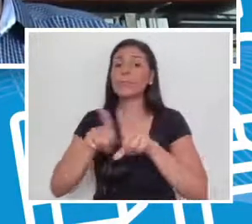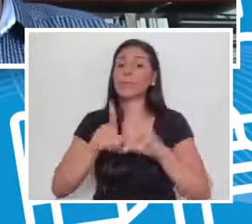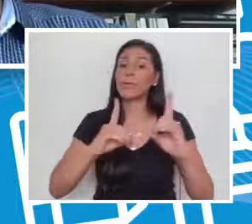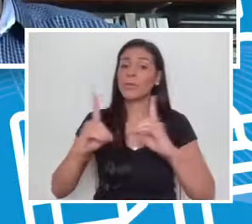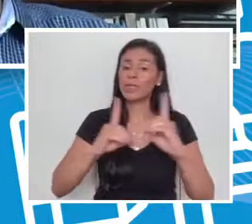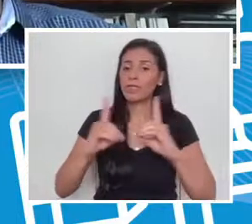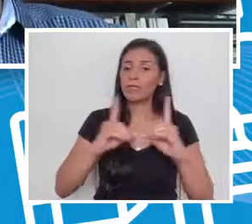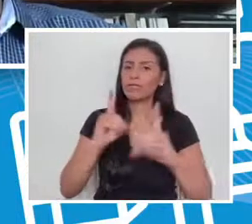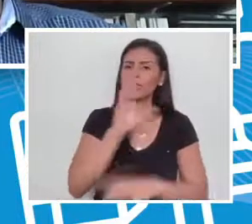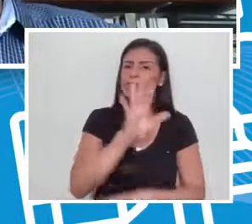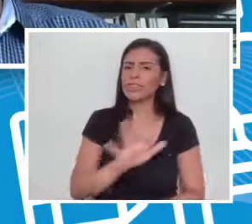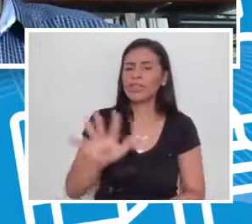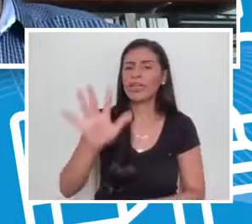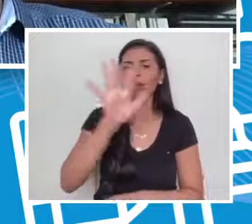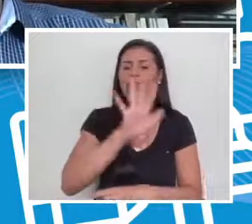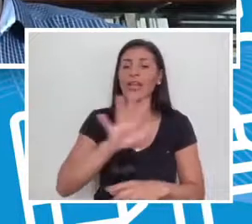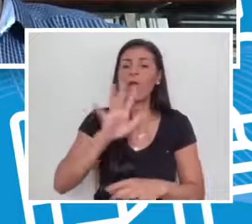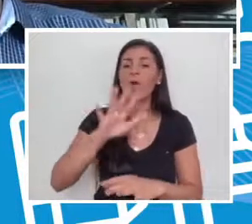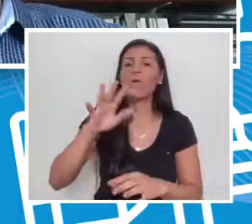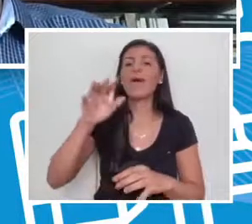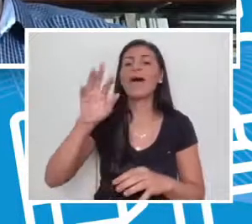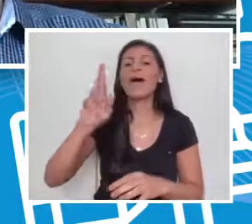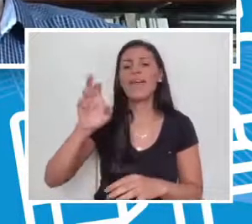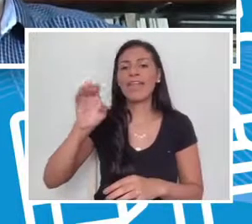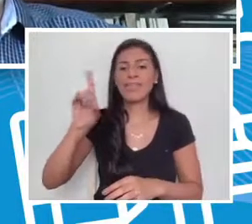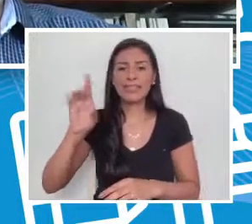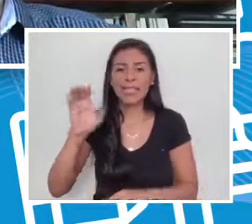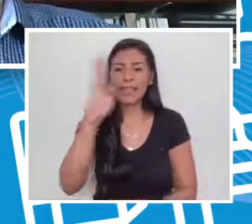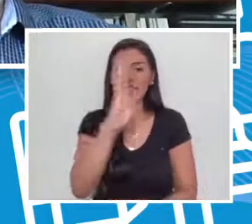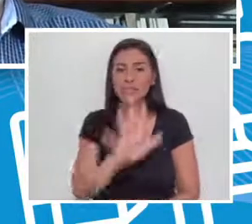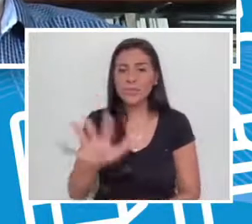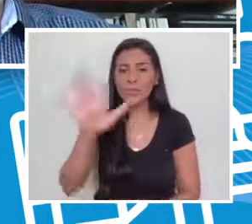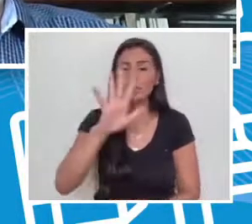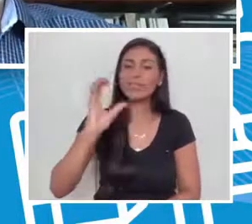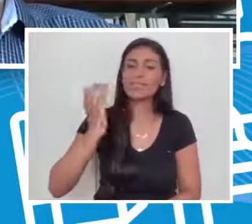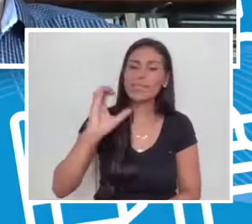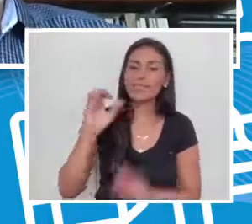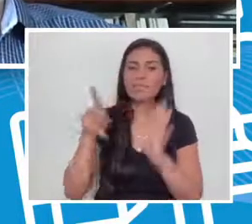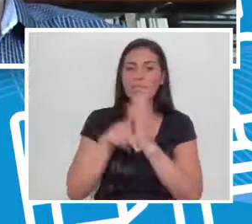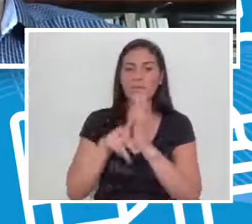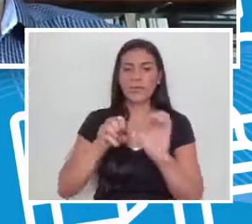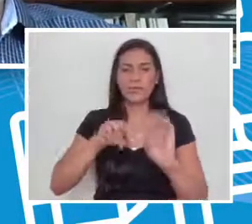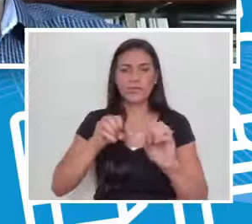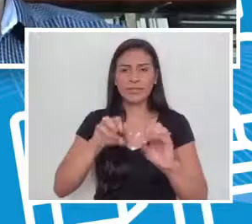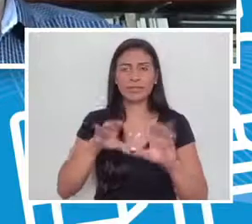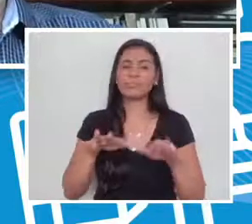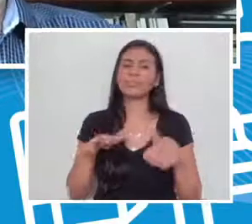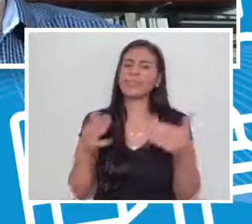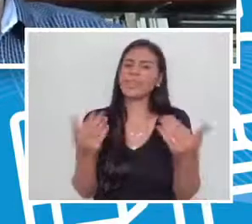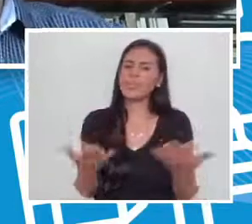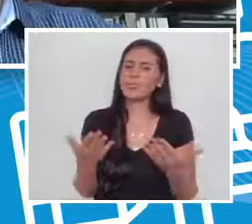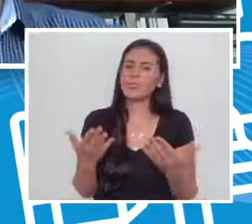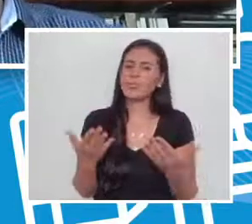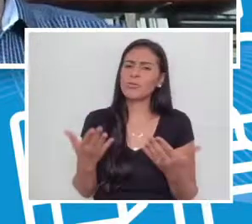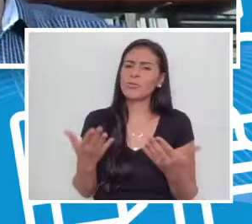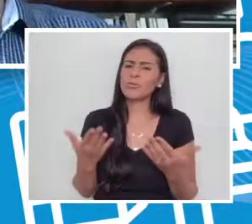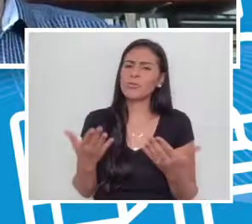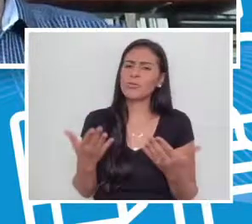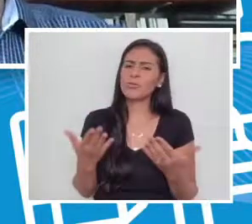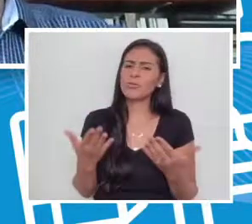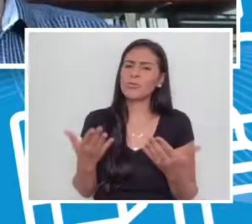Rede Nacional de Ciência para a Educação. Professor Roberto Lente, eu gostaria